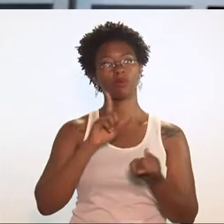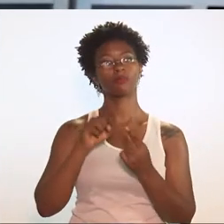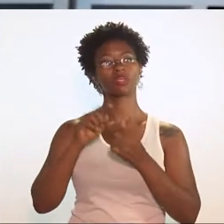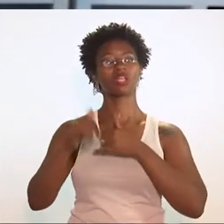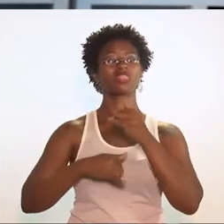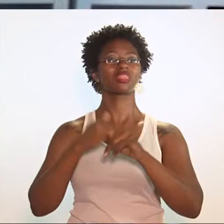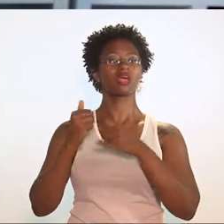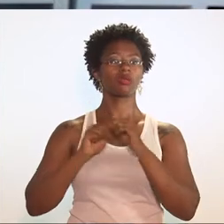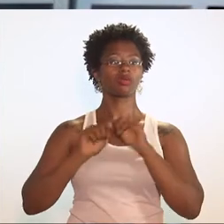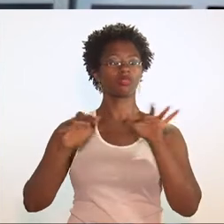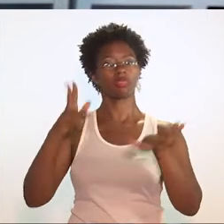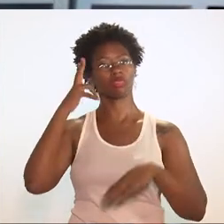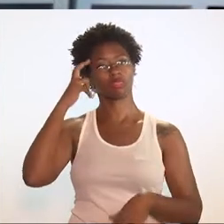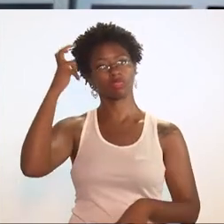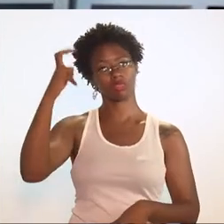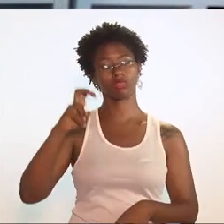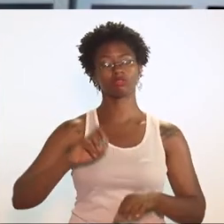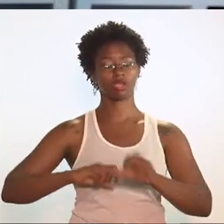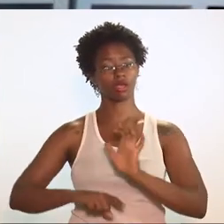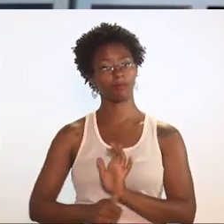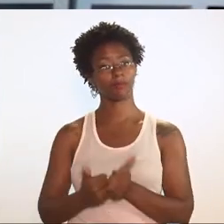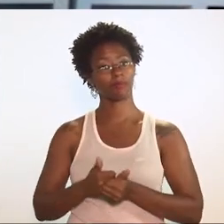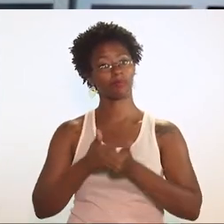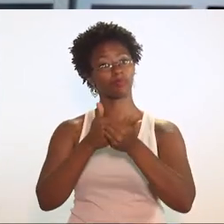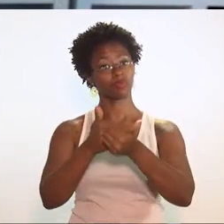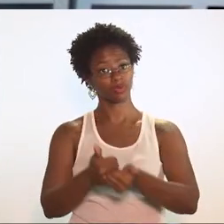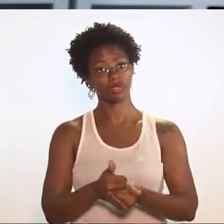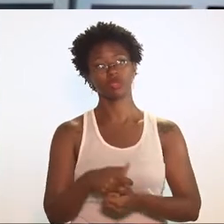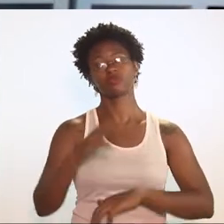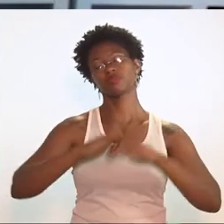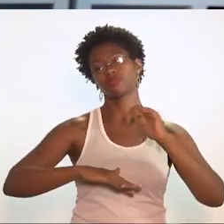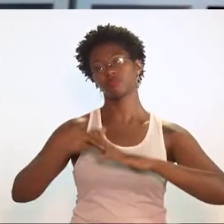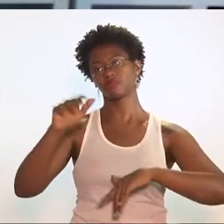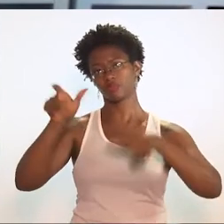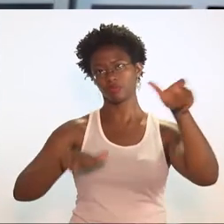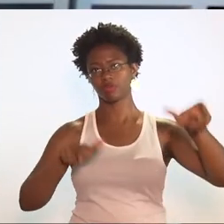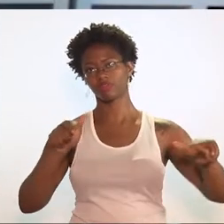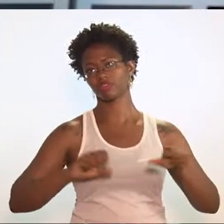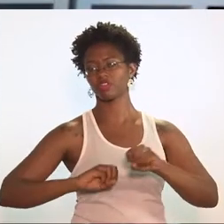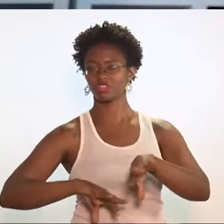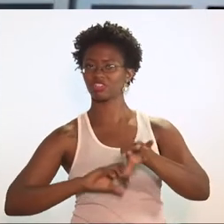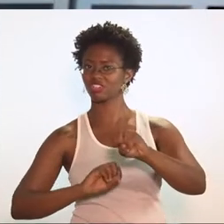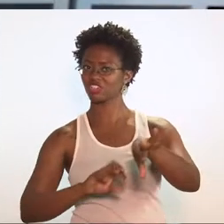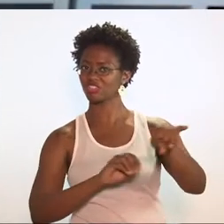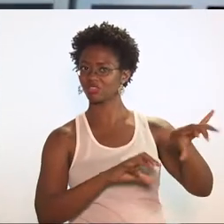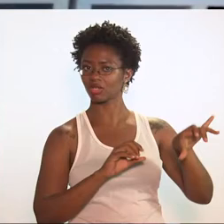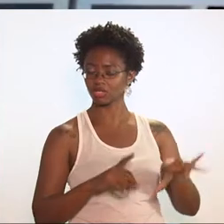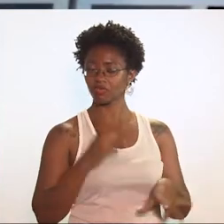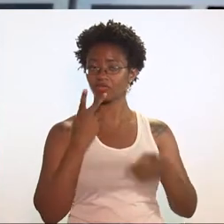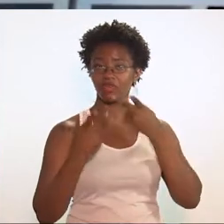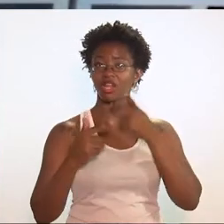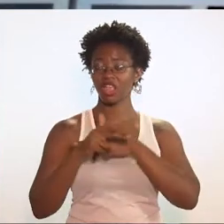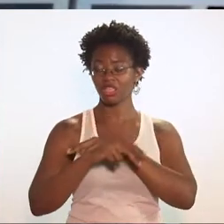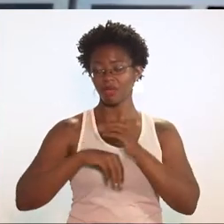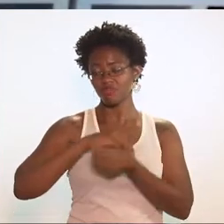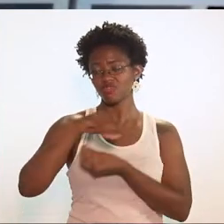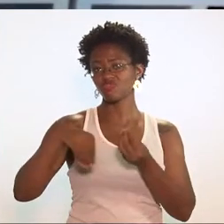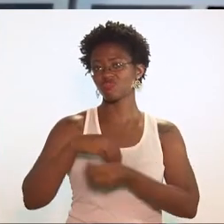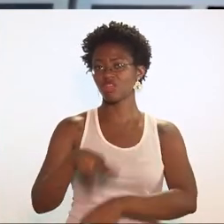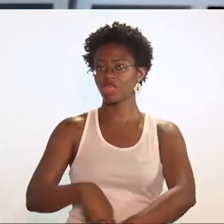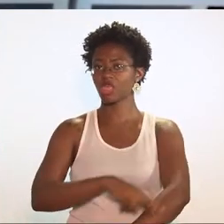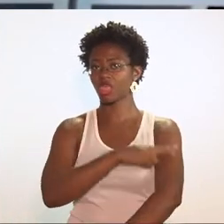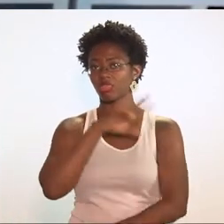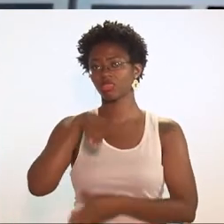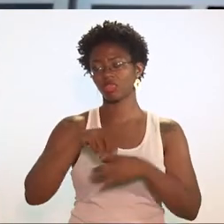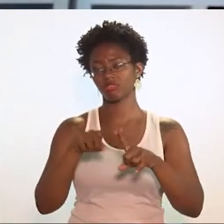websérie, com o objetivo de auxiliar os profissionais de educação na abordagem da diversidade étnico-cultural em sala de aula,